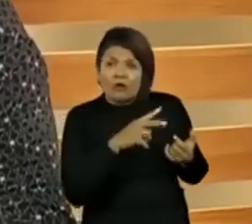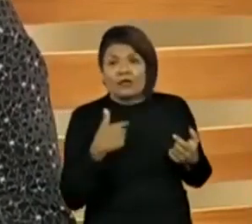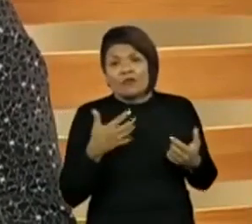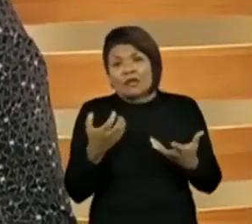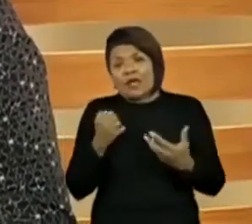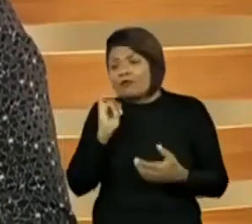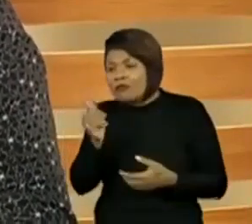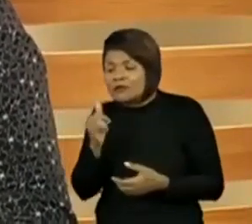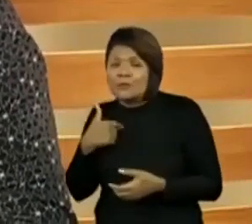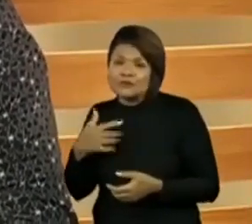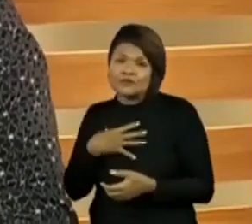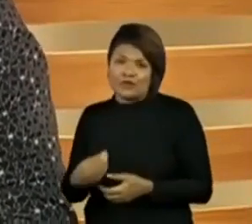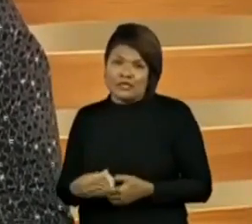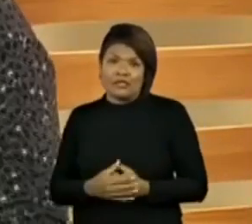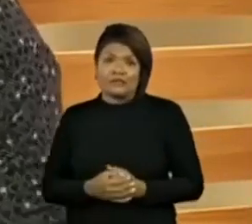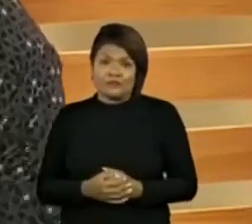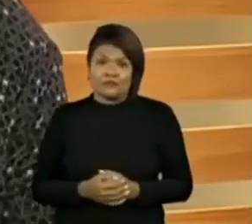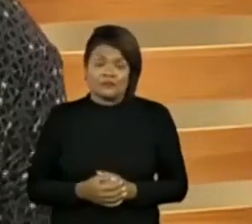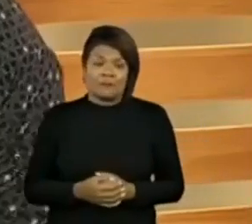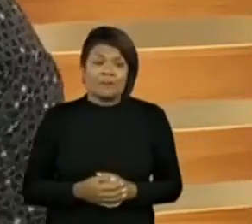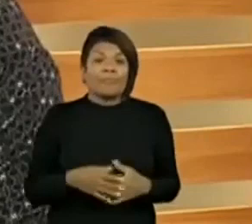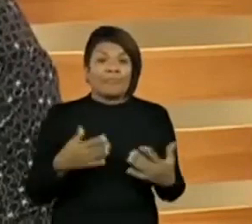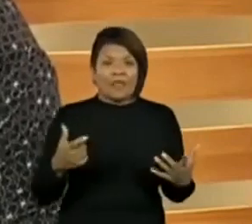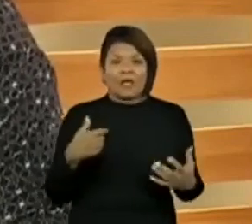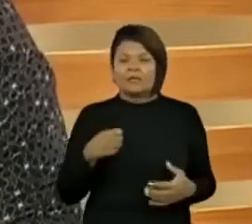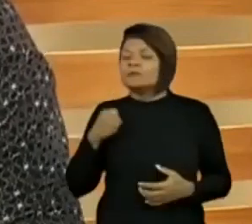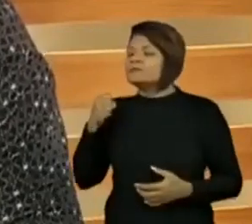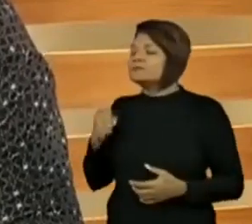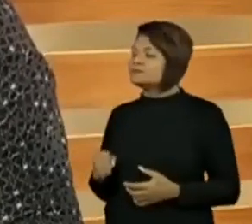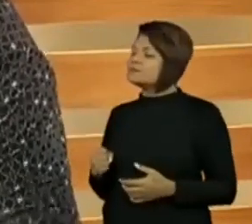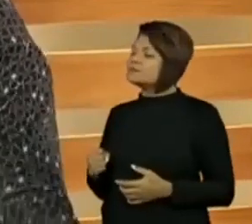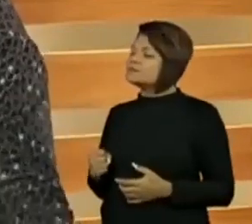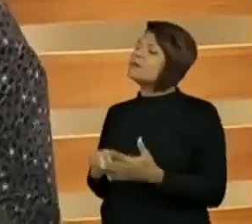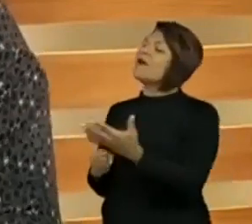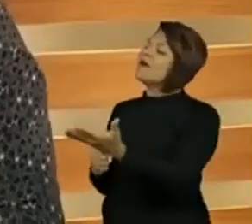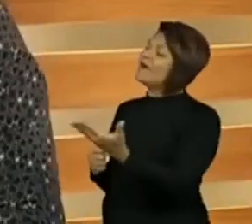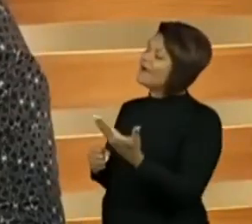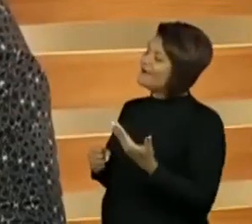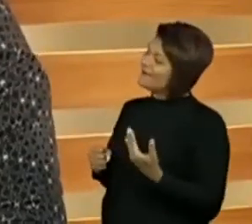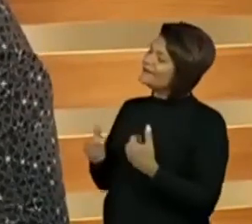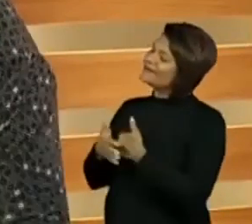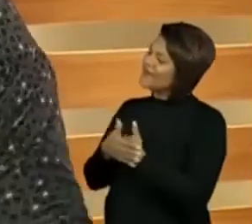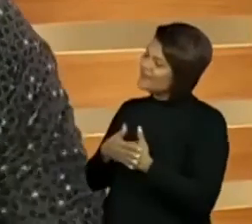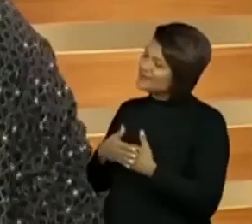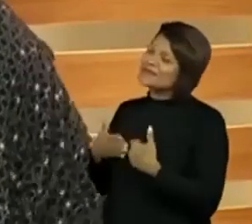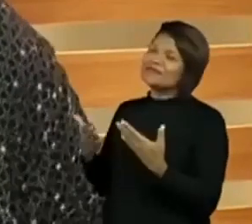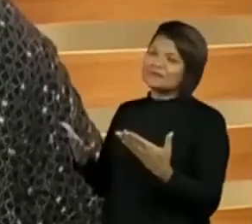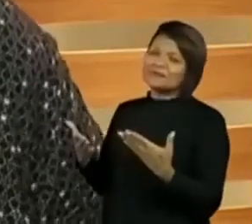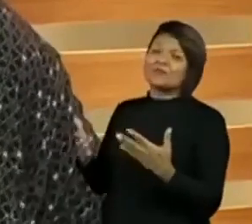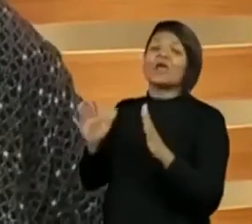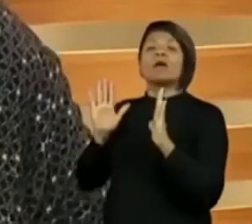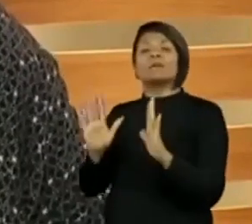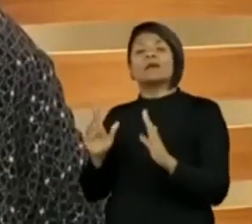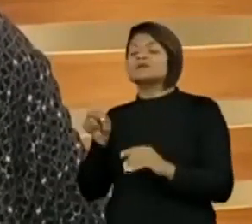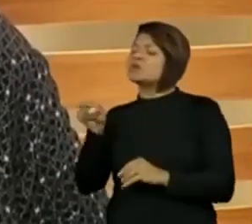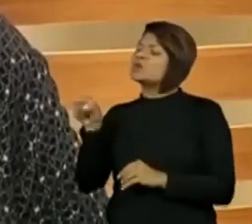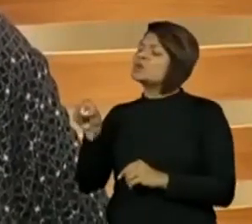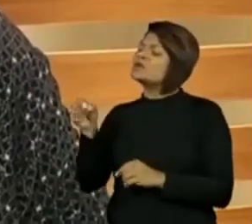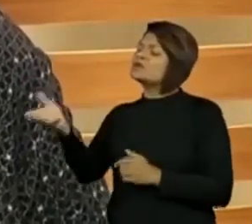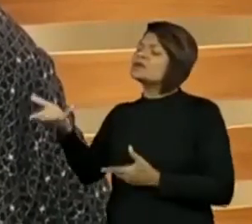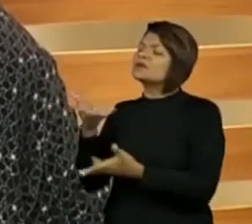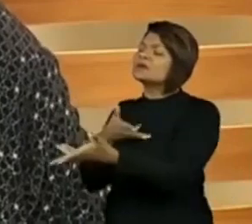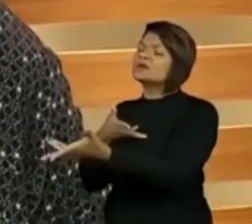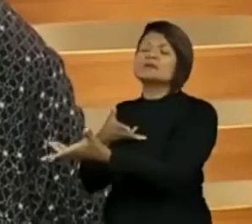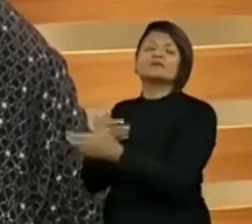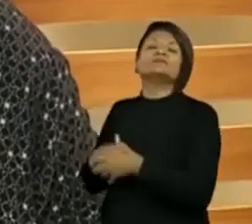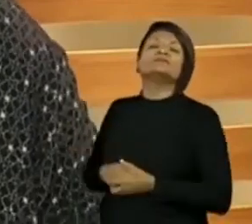filhos. O rei e a rainha receberam com muito carinho, mas disseram: o que você vai nos dar em troca?